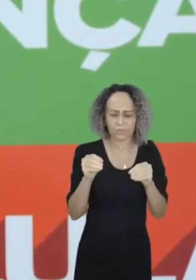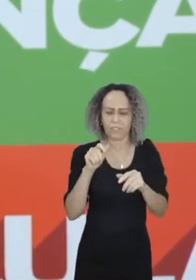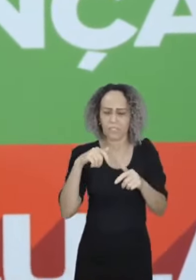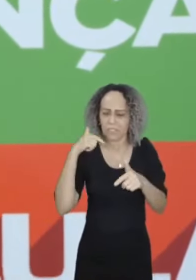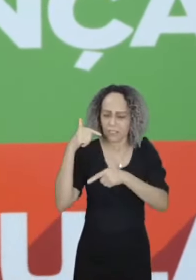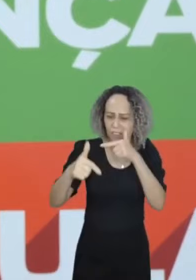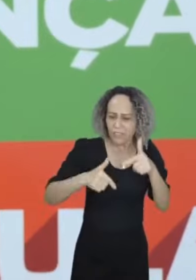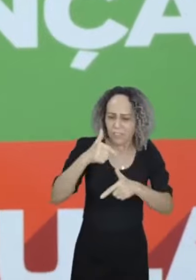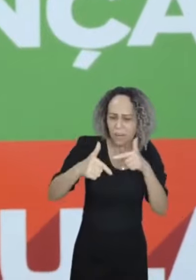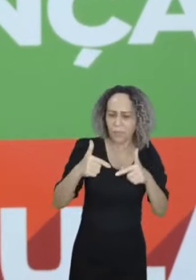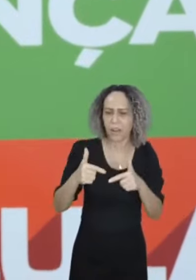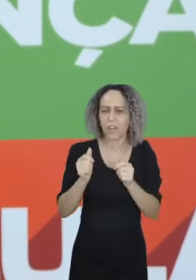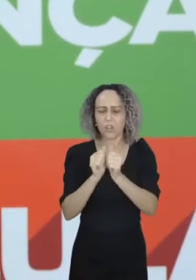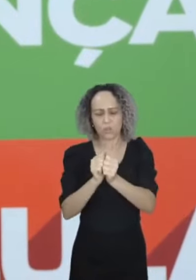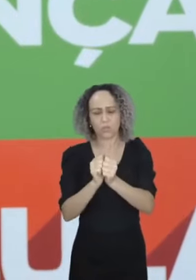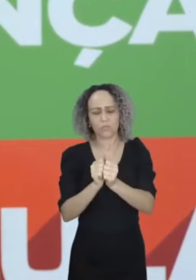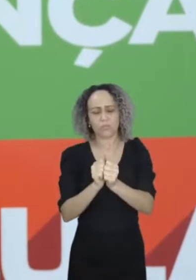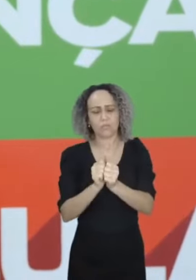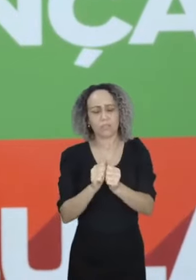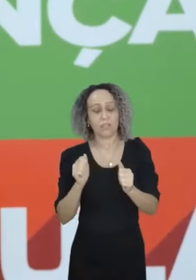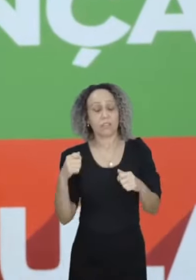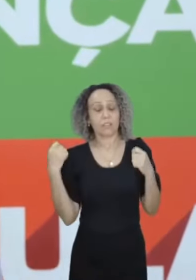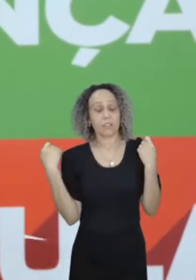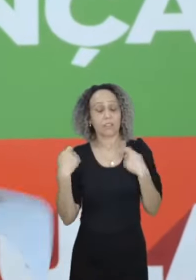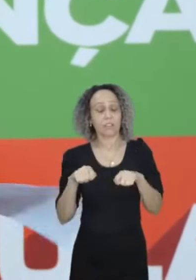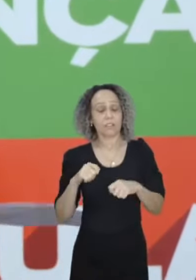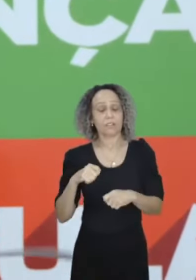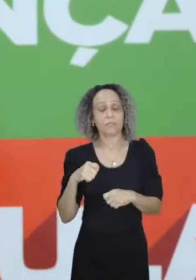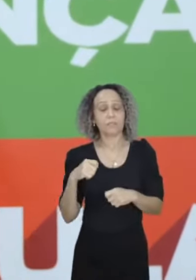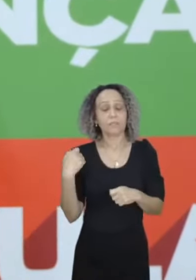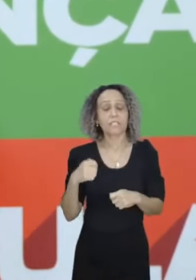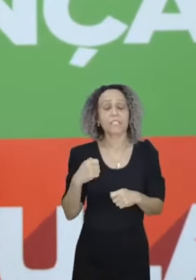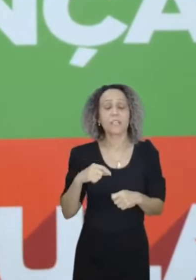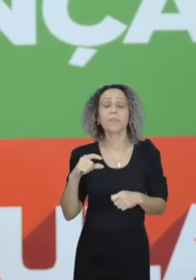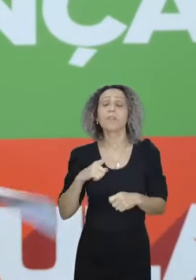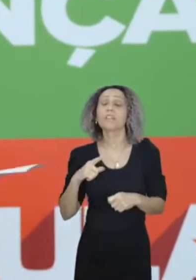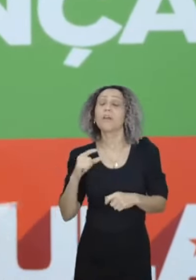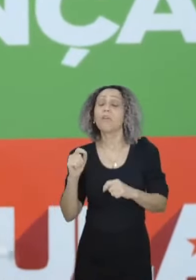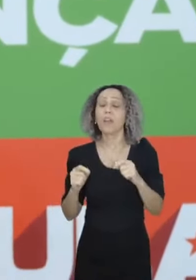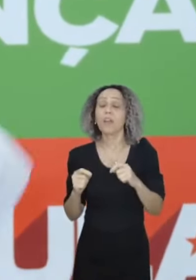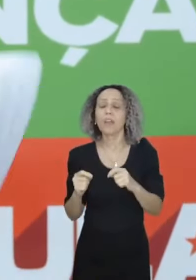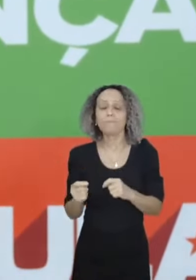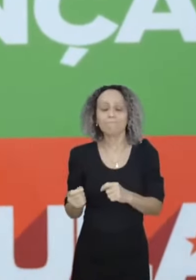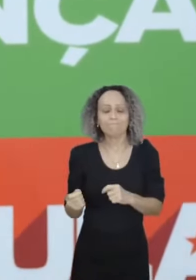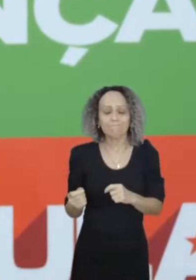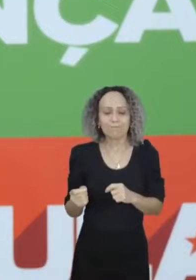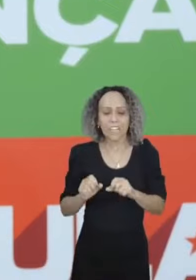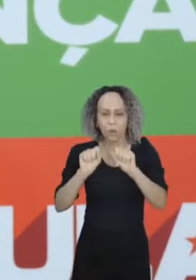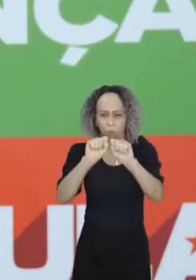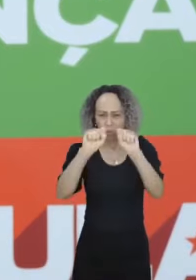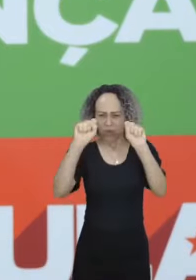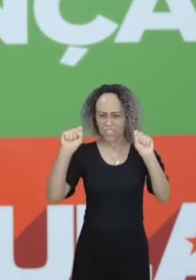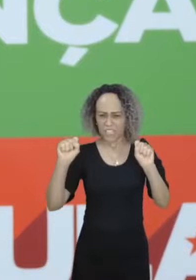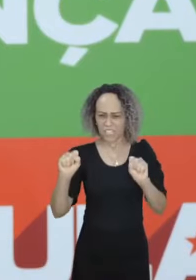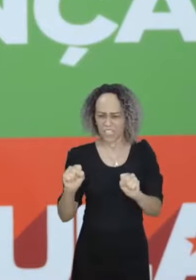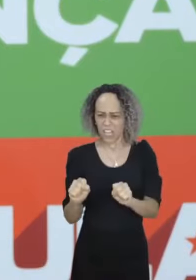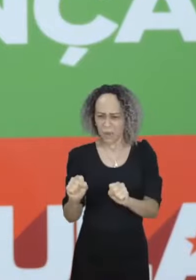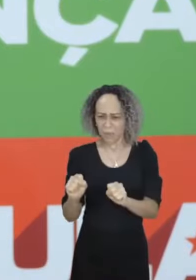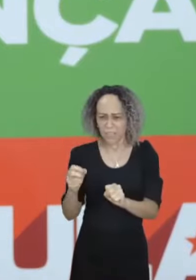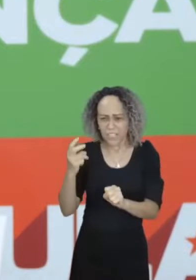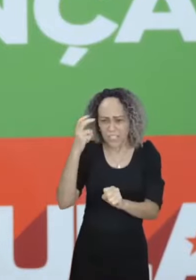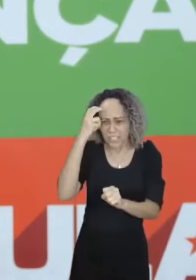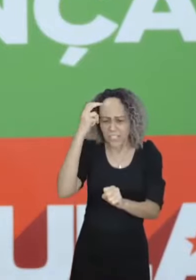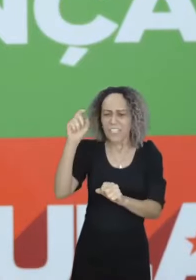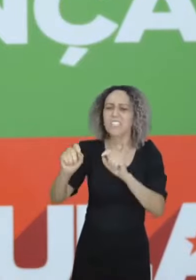inteligências, nós temos que criar uma inteligência única. Aliás, eu fiquei sabendo que, quando houve atentado às torres nos Estados Unidos,